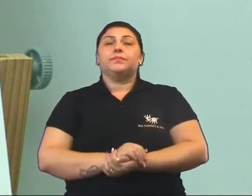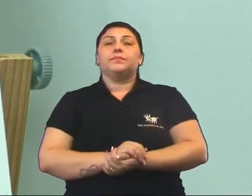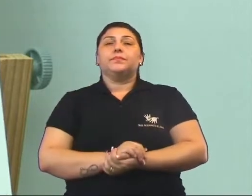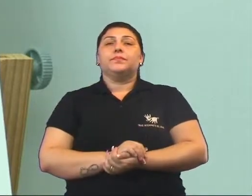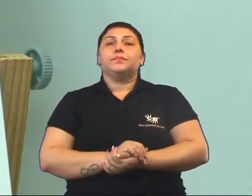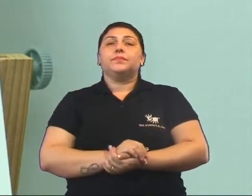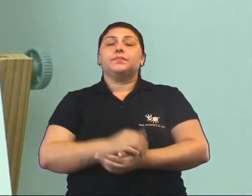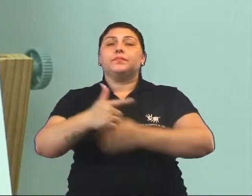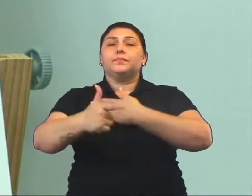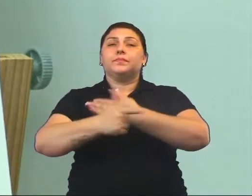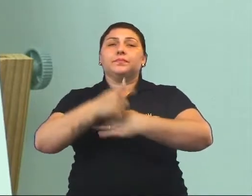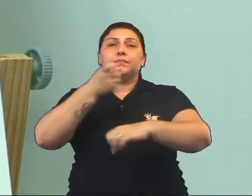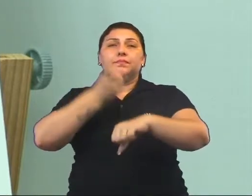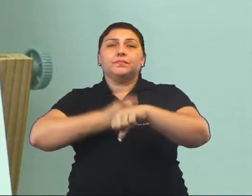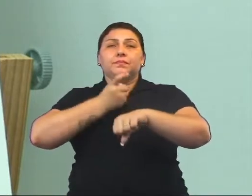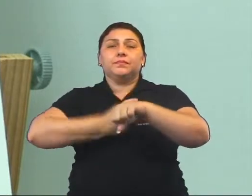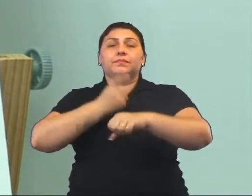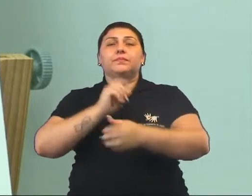cartolina,